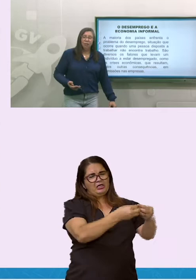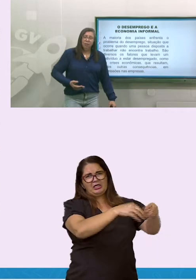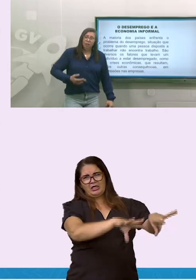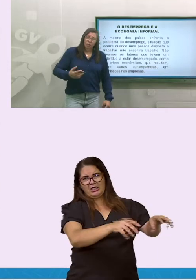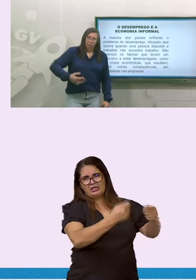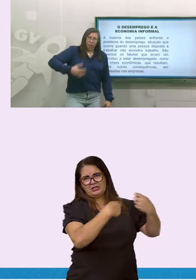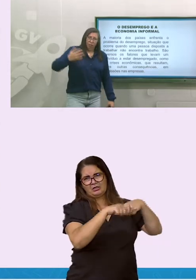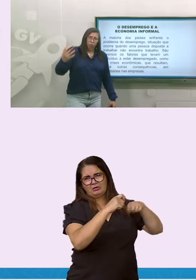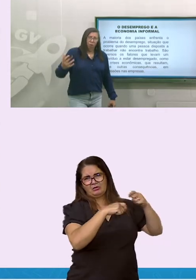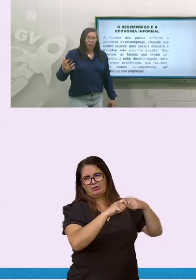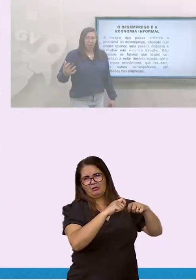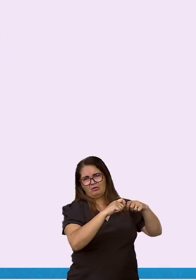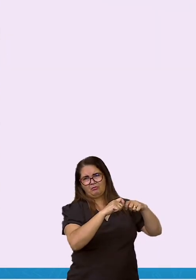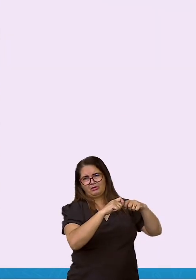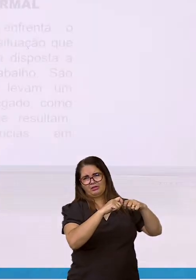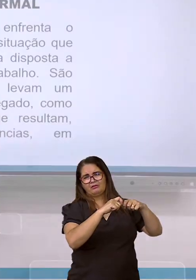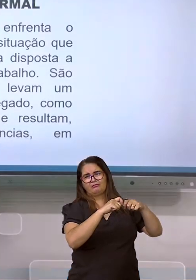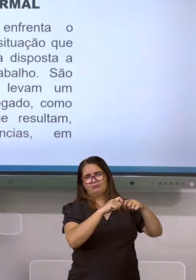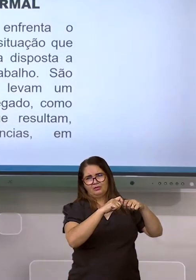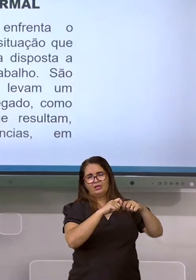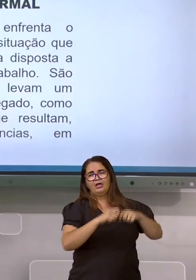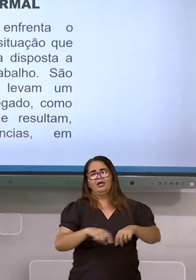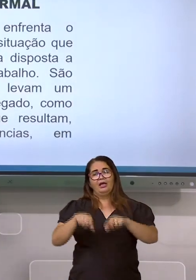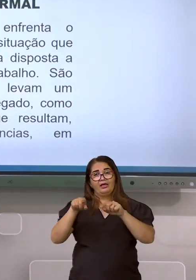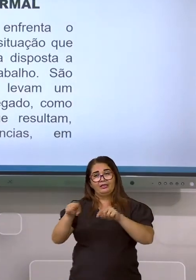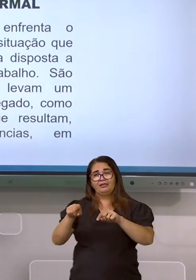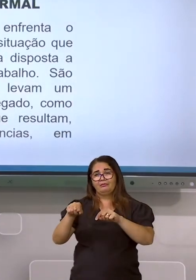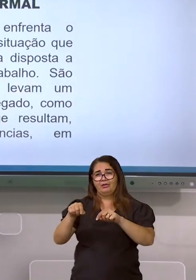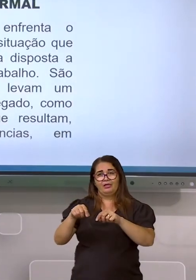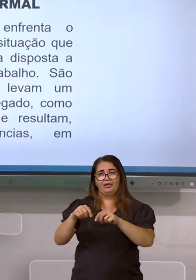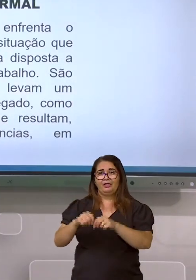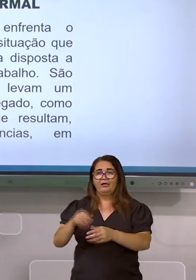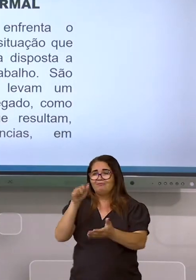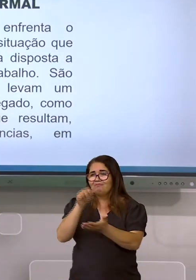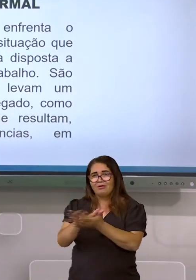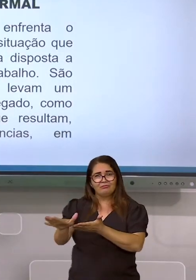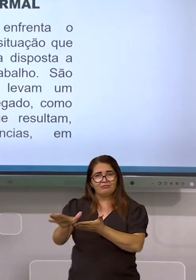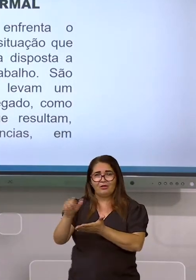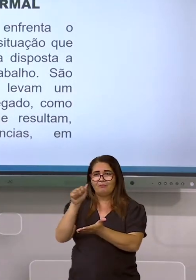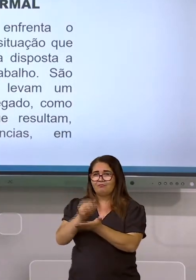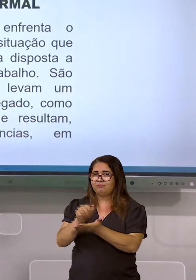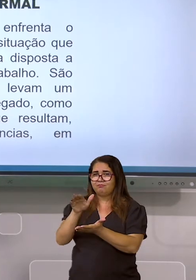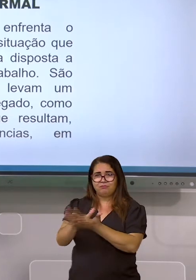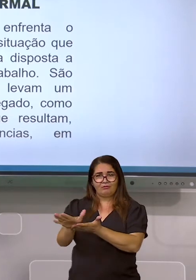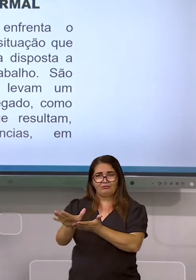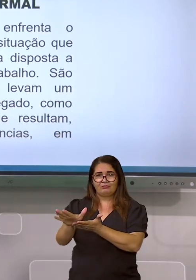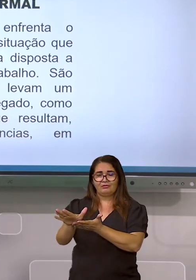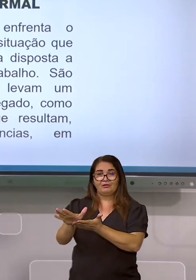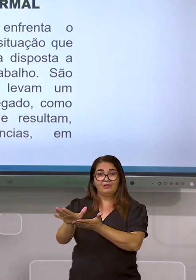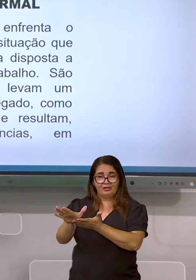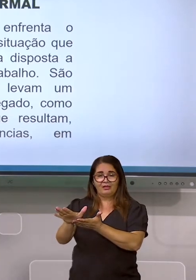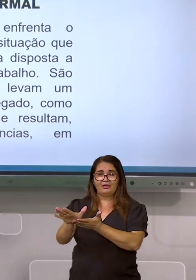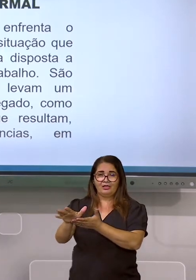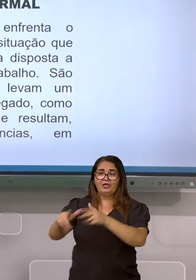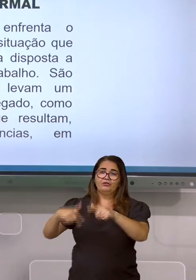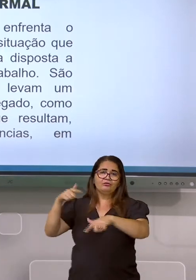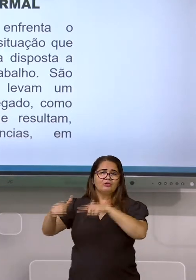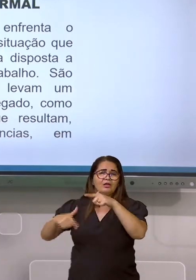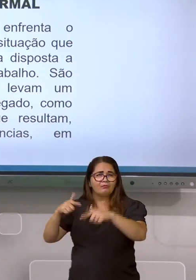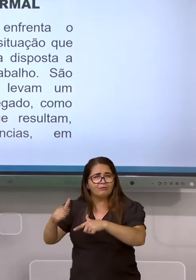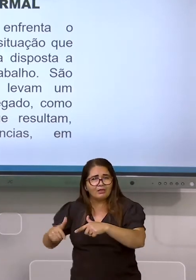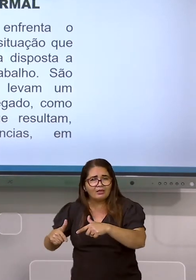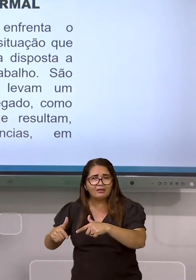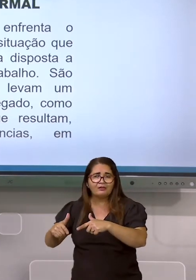empresas. Se o comércio cai, se o poder de compra da população